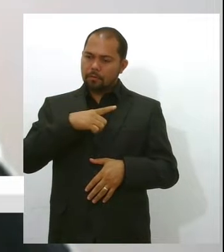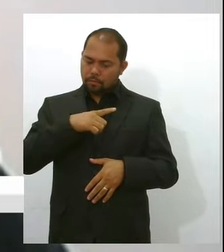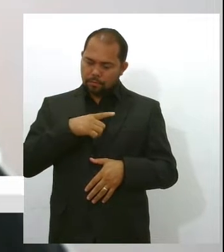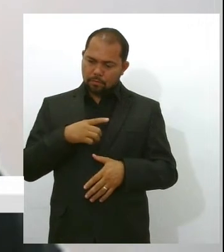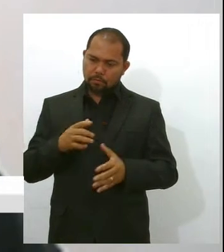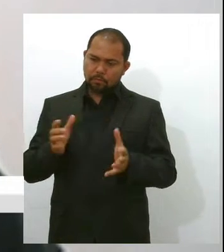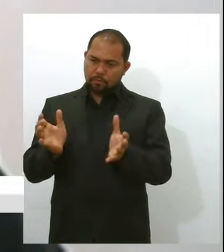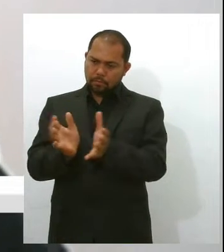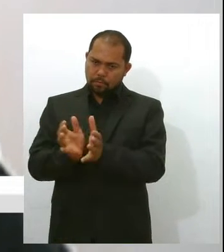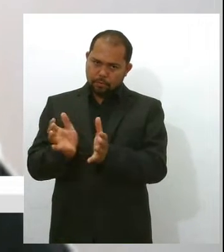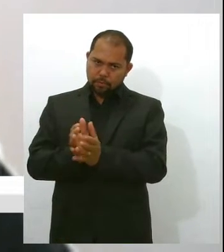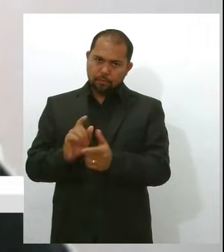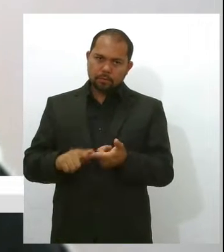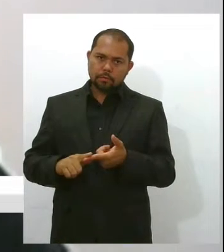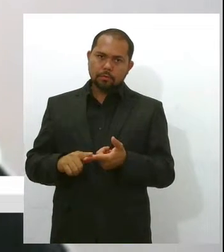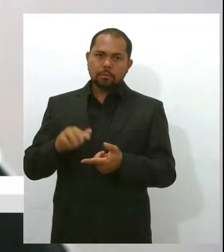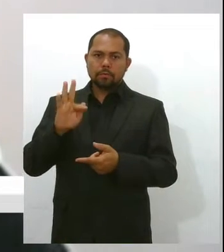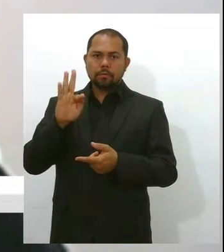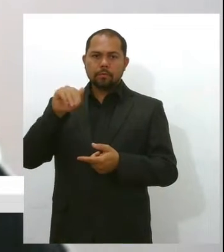fanzine, selos,